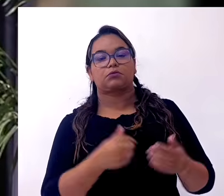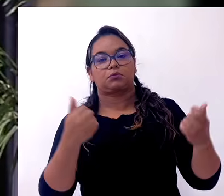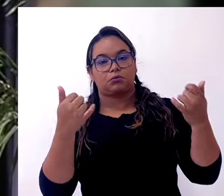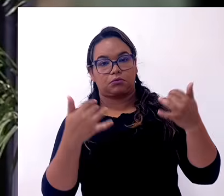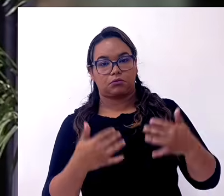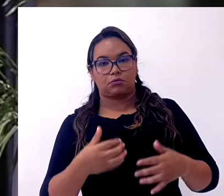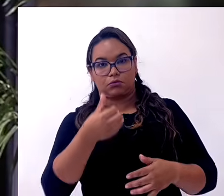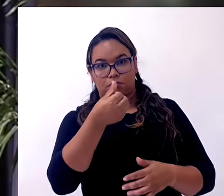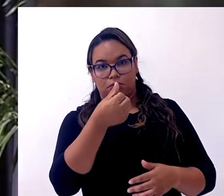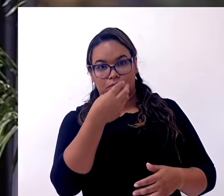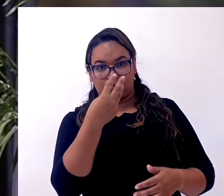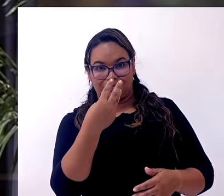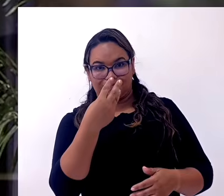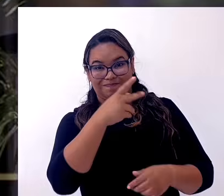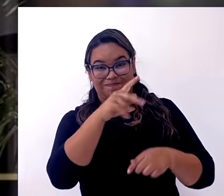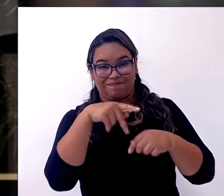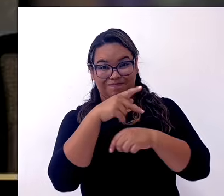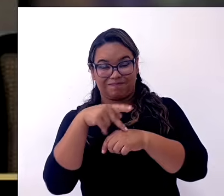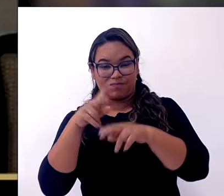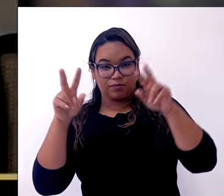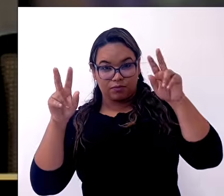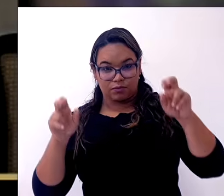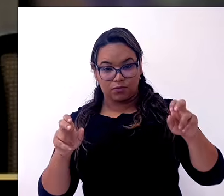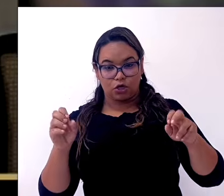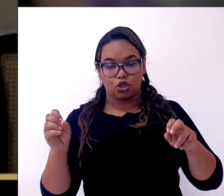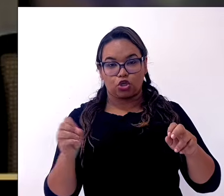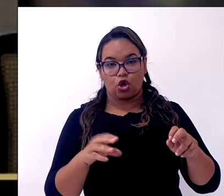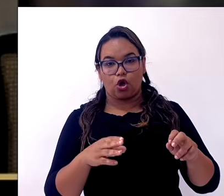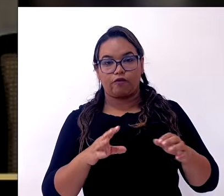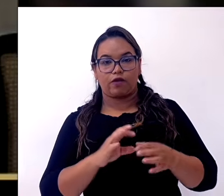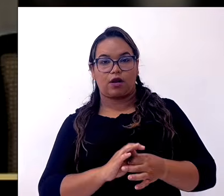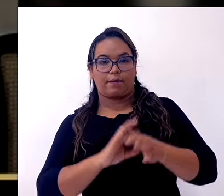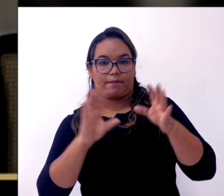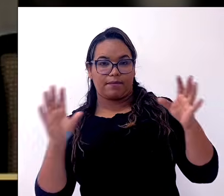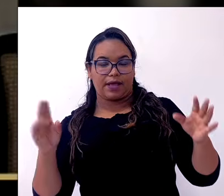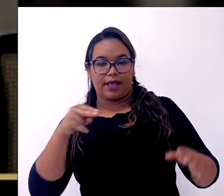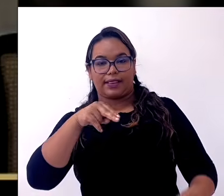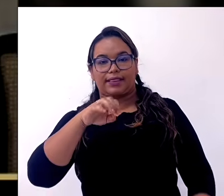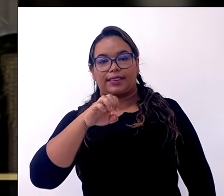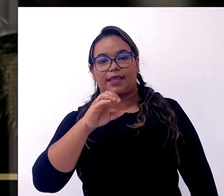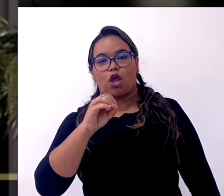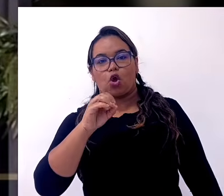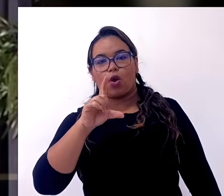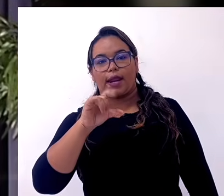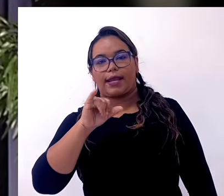Fidel Castro dá um sinal maçônico. Aqui está ele com o Papa.